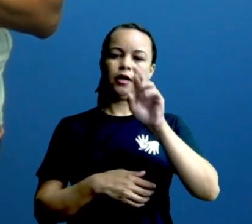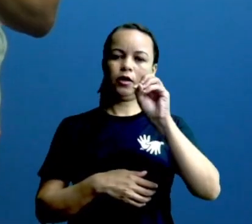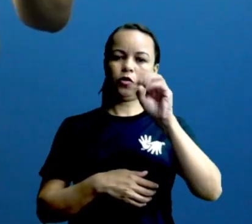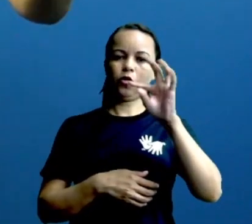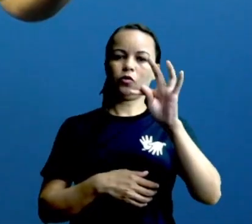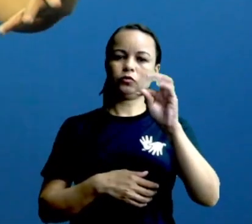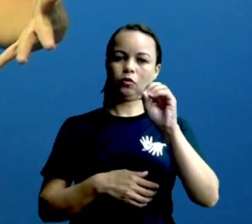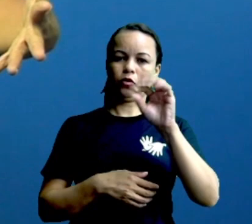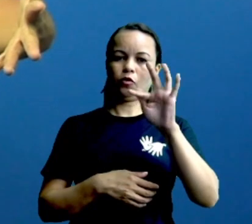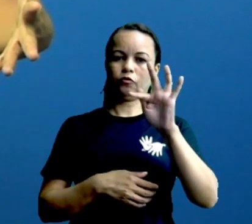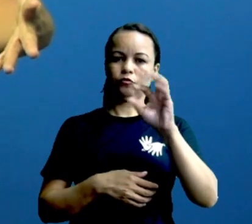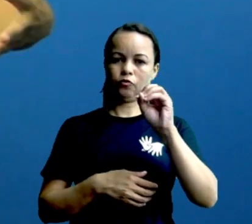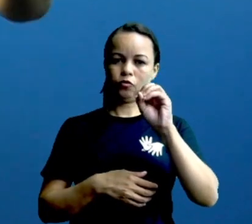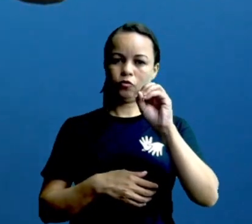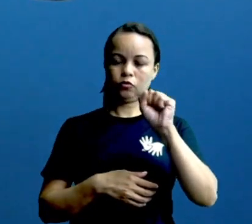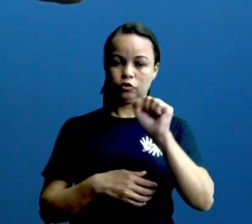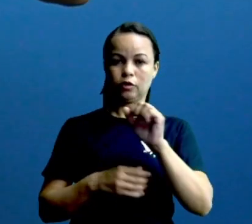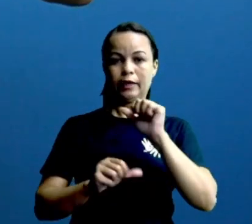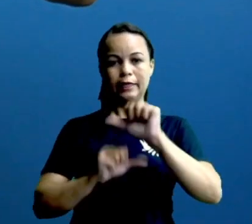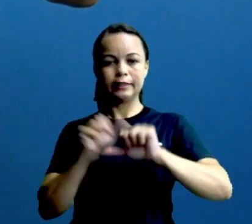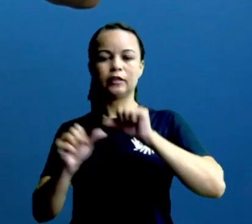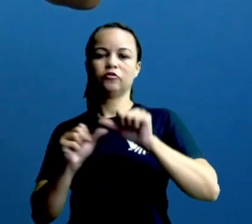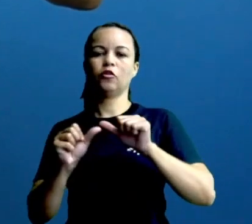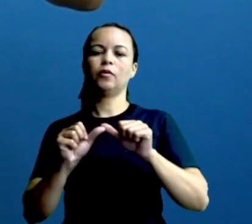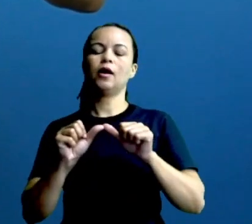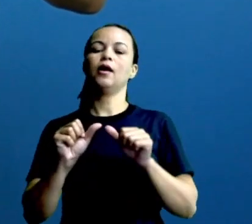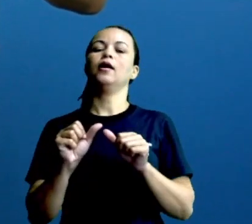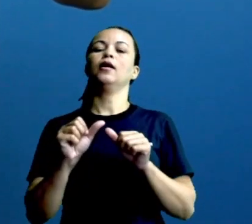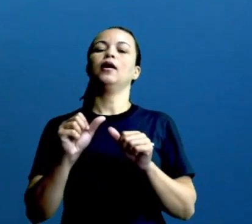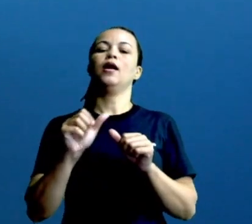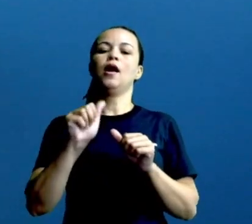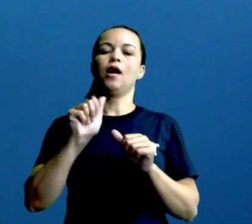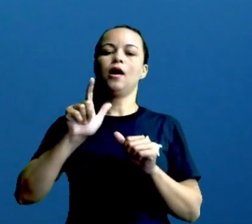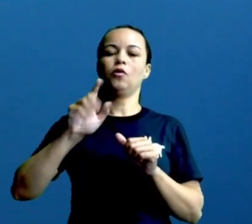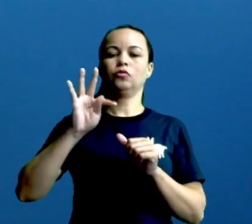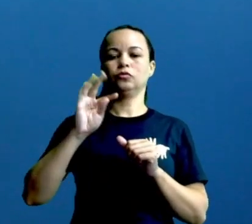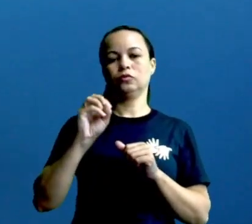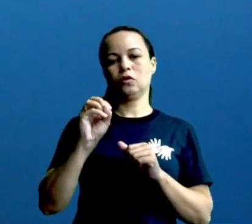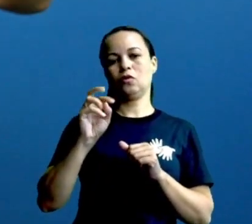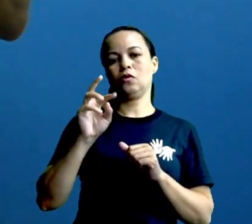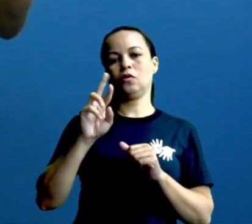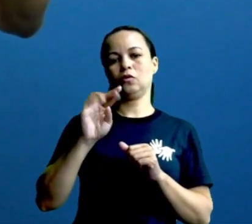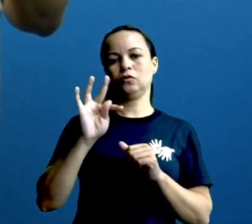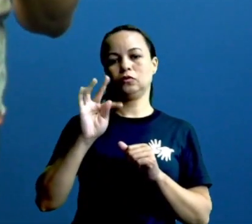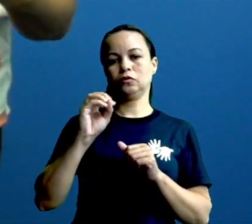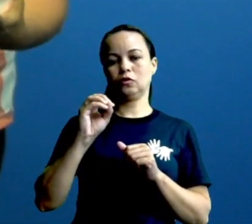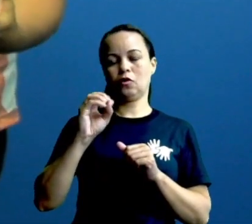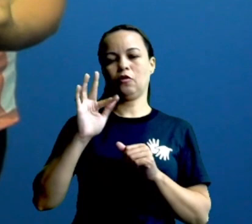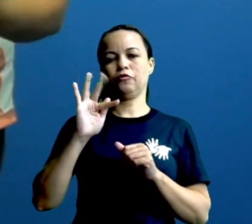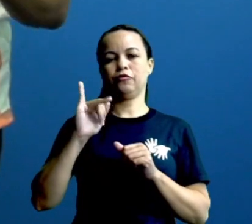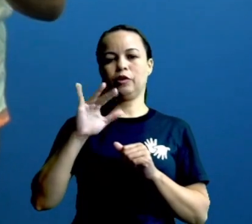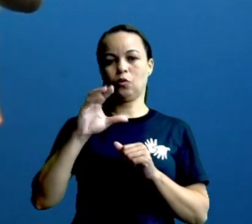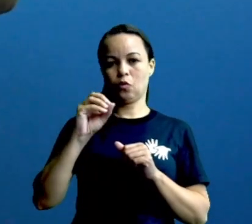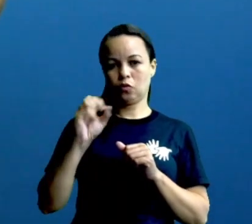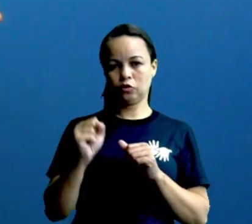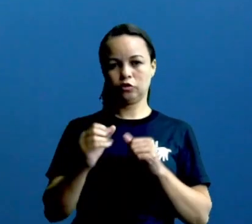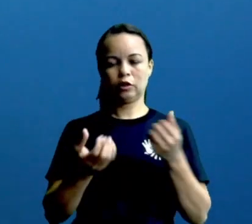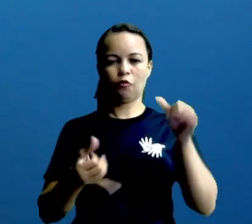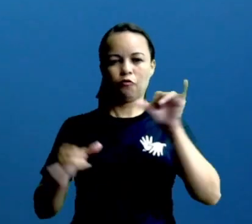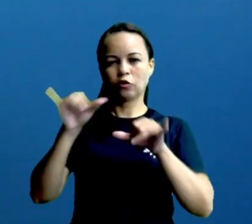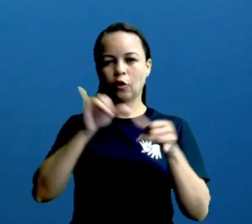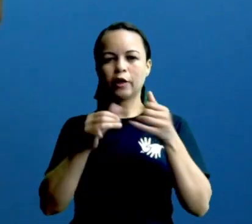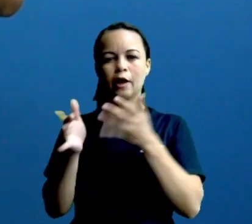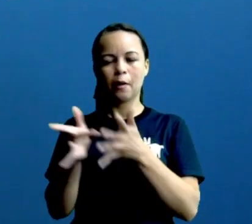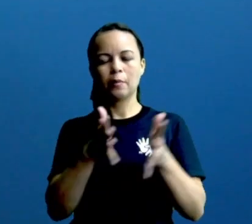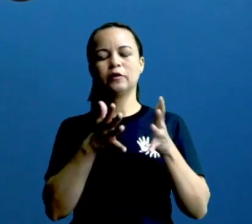organismo autotrófico, que vive a partir de processos fotoquímicos. Vê que coisa legal. Vê que coisa